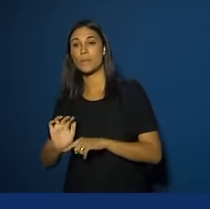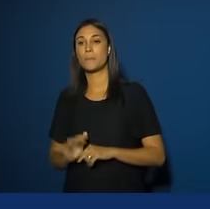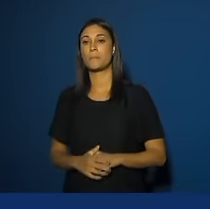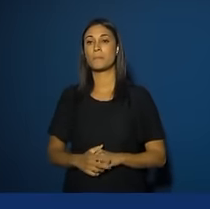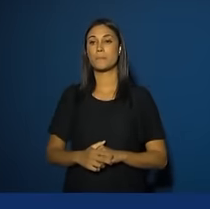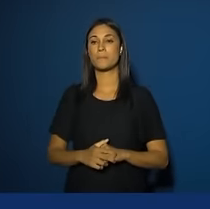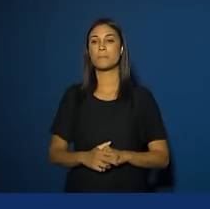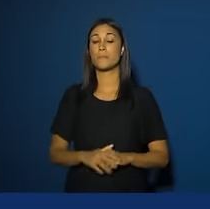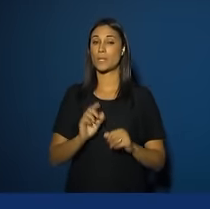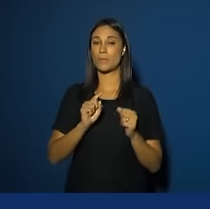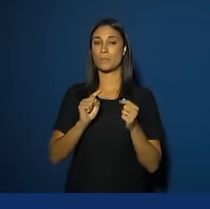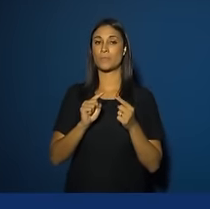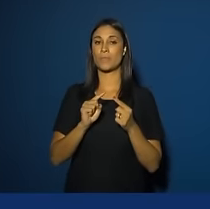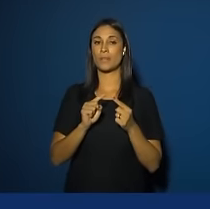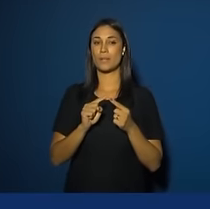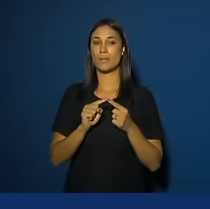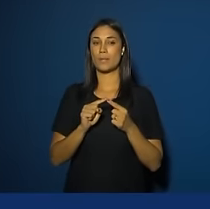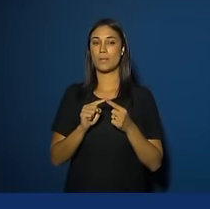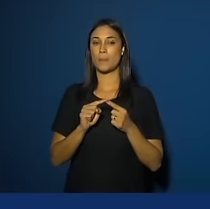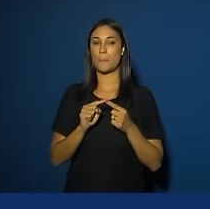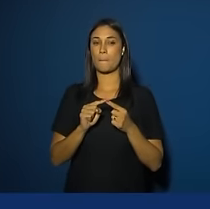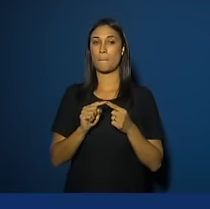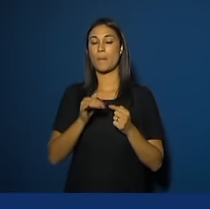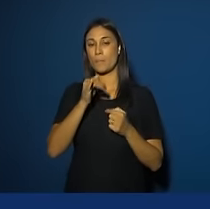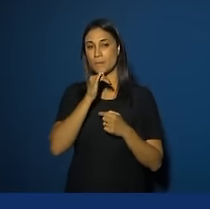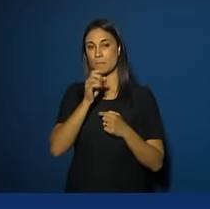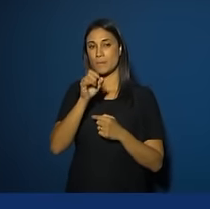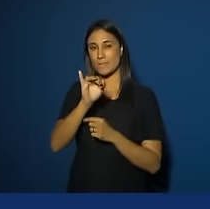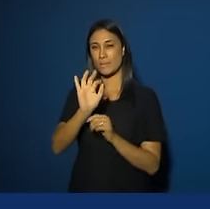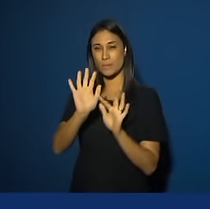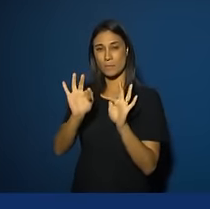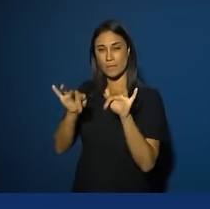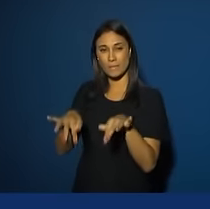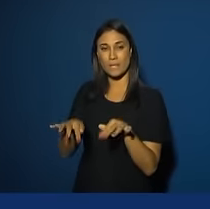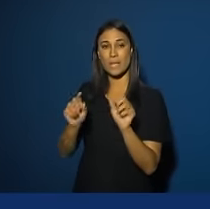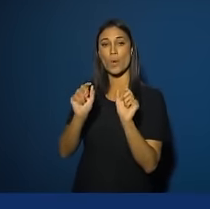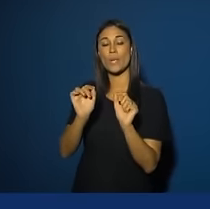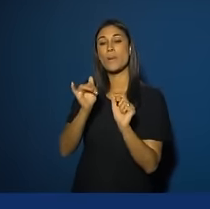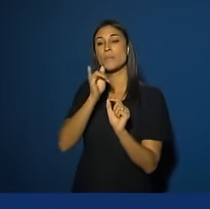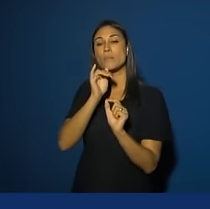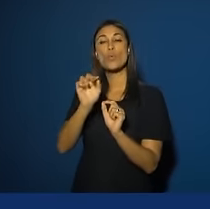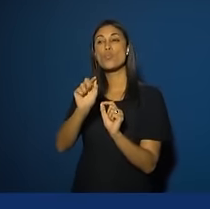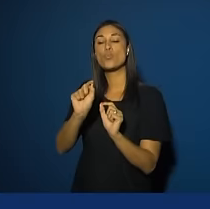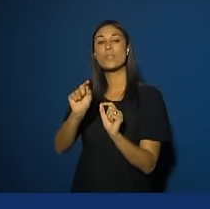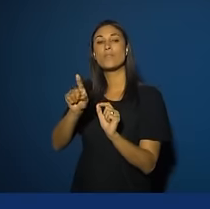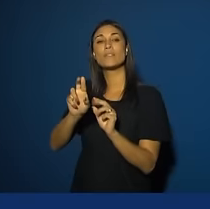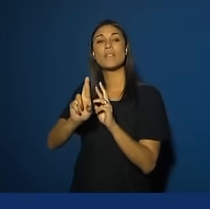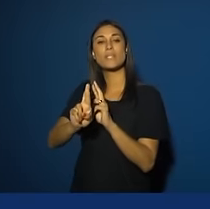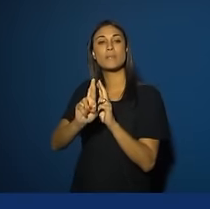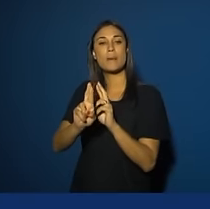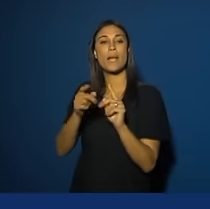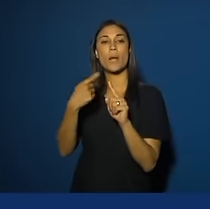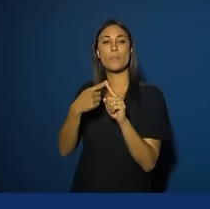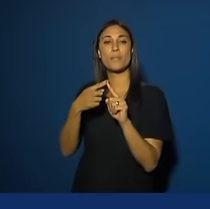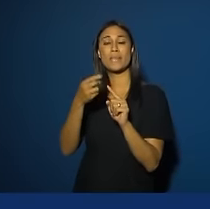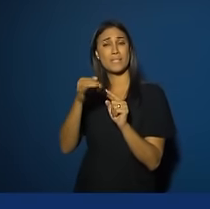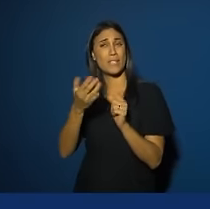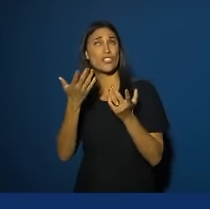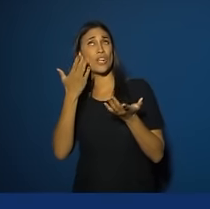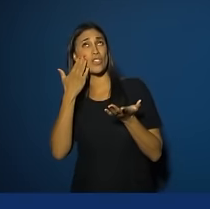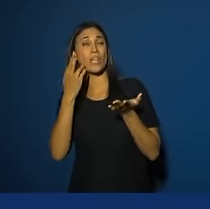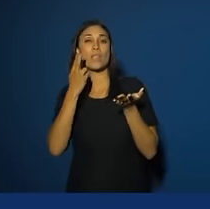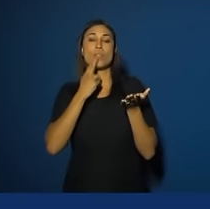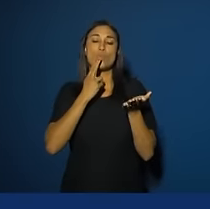Deixa eu dar dois passos para trás. Só uma última coisa. E aí, se você puder só finalizar falando o que você espera, porque mesmo se a gente assumir que a